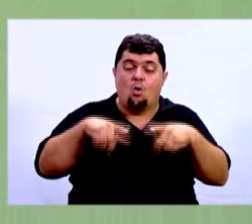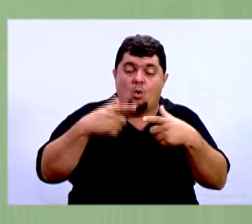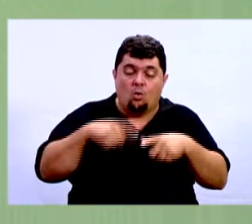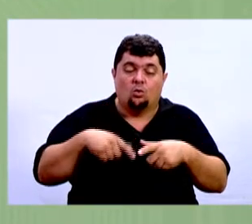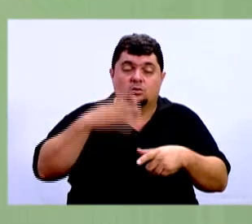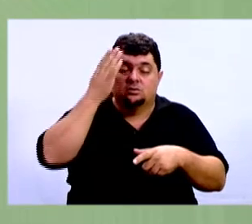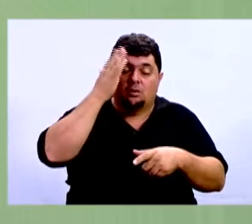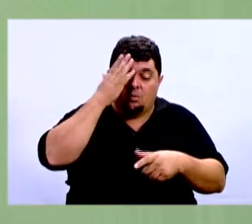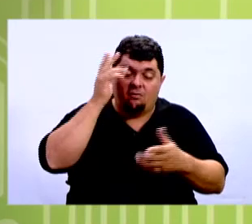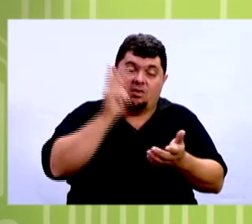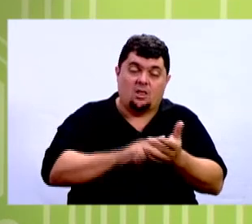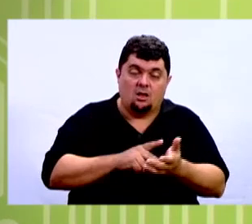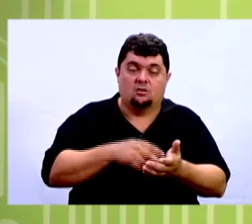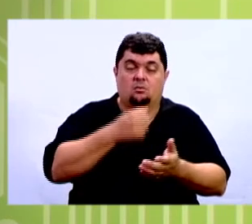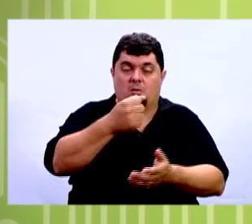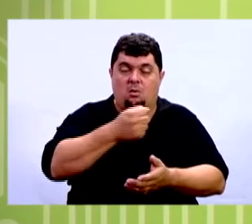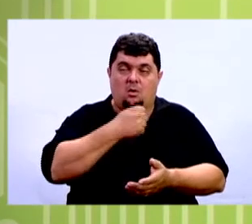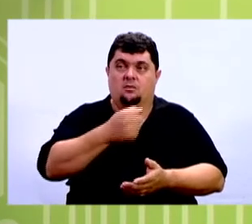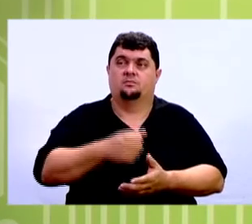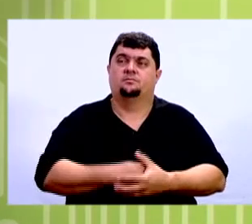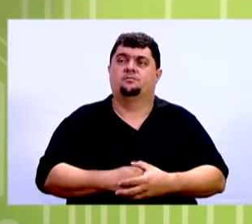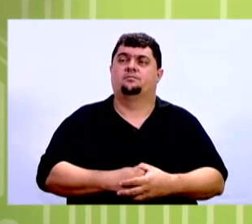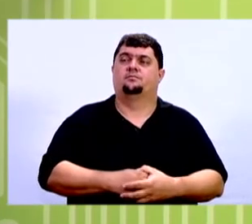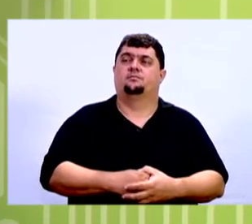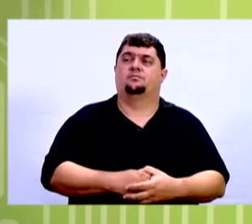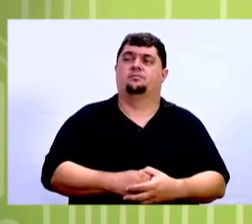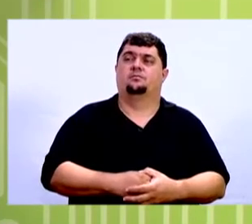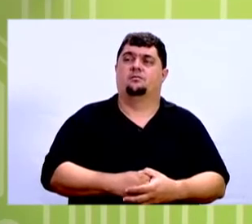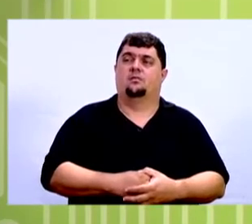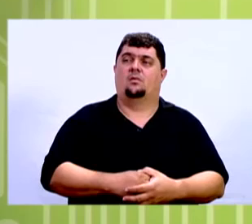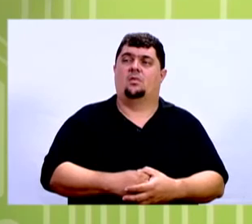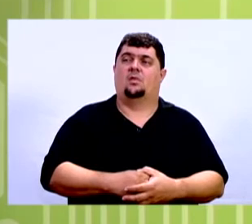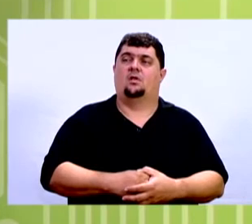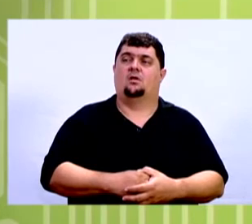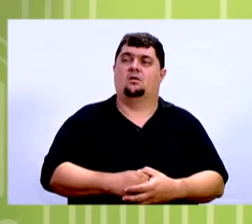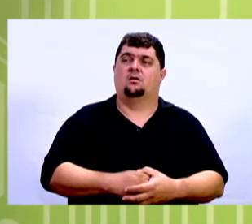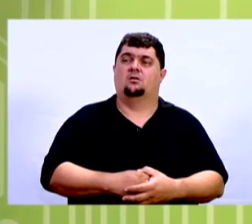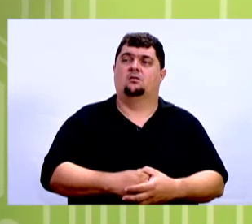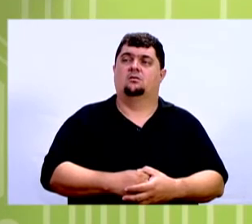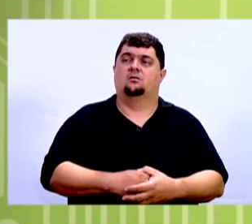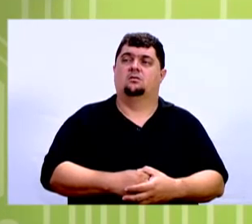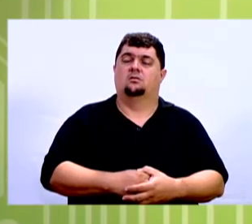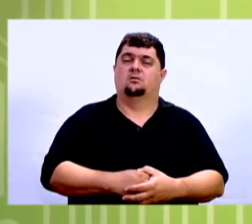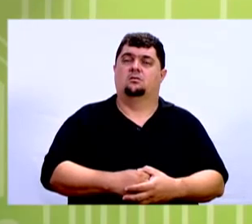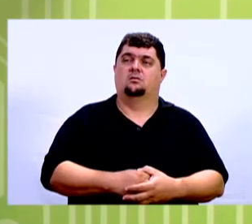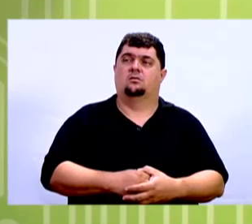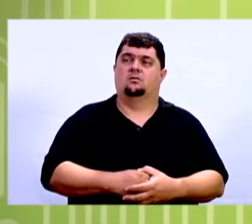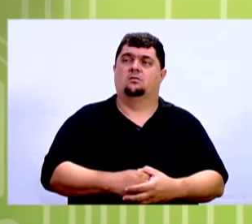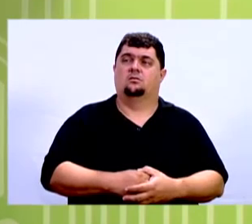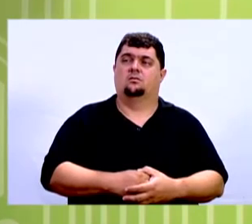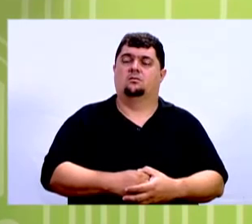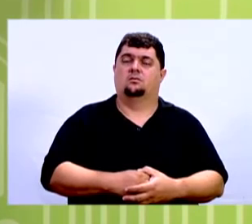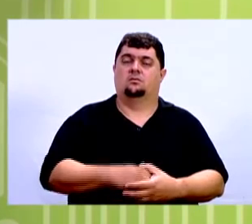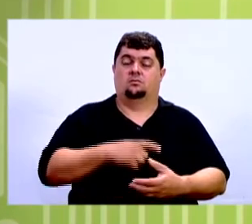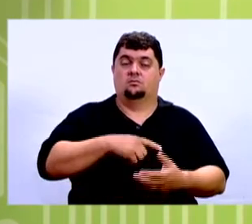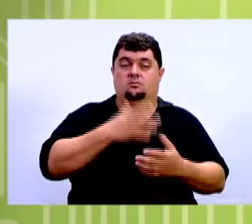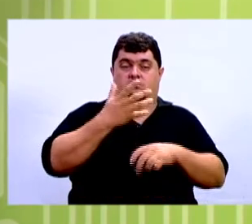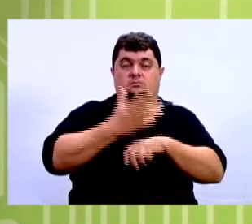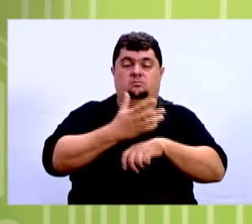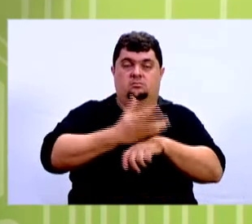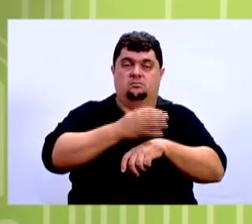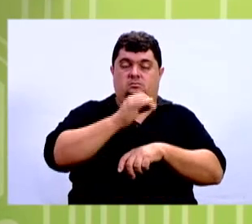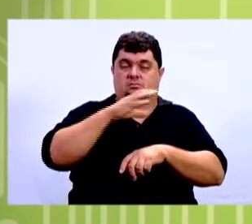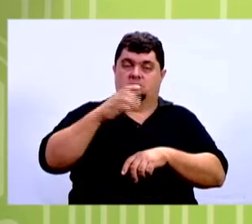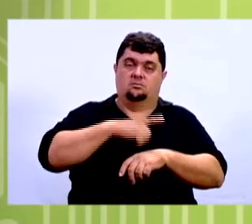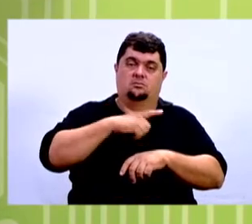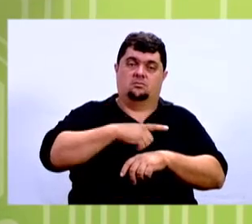localidade para fazer essa pesquisa, tá bom? Aqui as nossas referências para fazer essa pesquisa. E um último detalhe, essas modalidades de